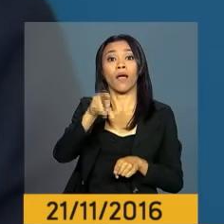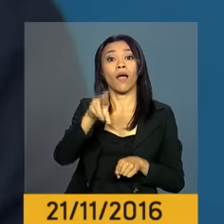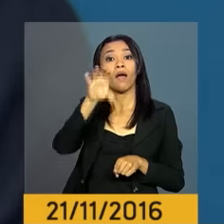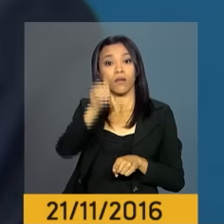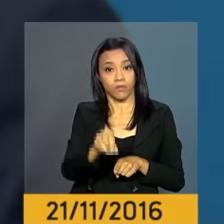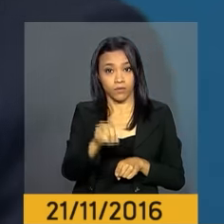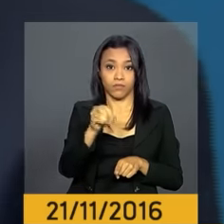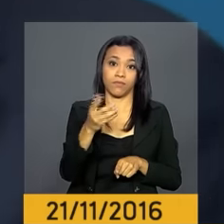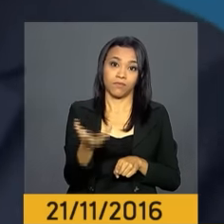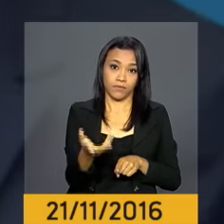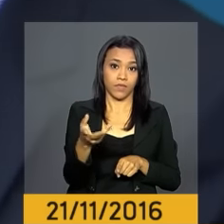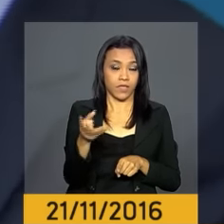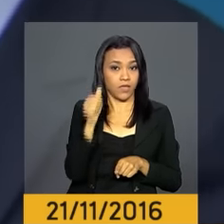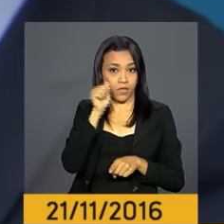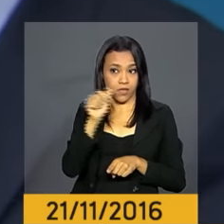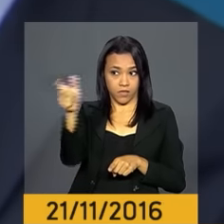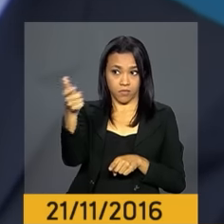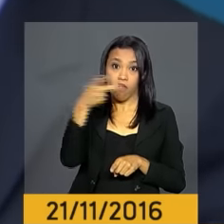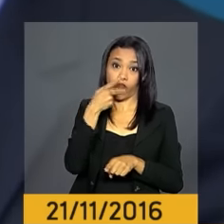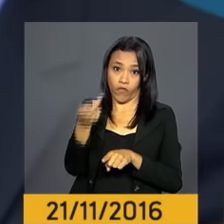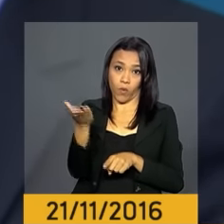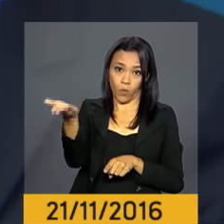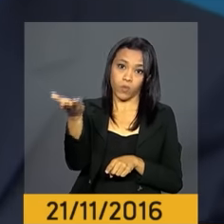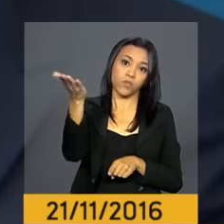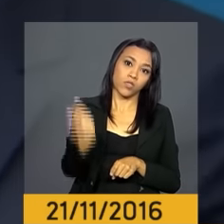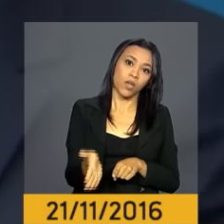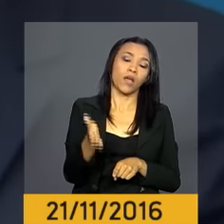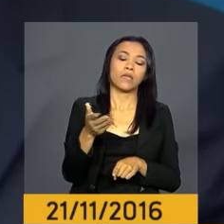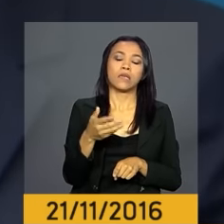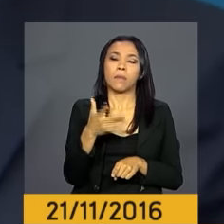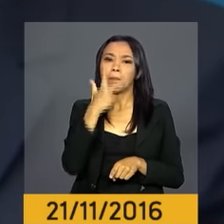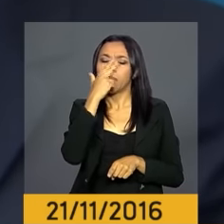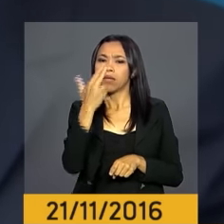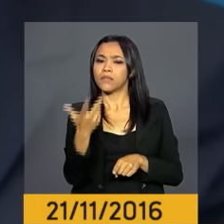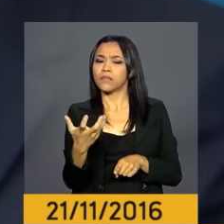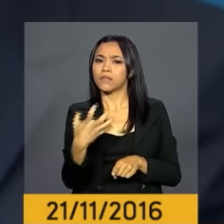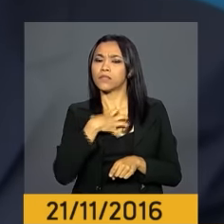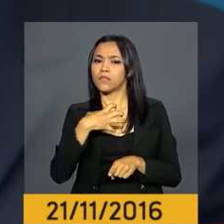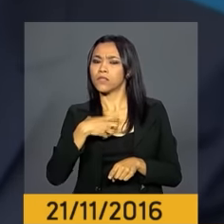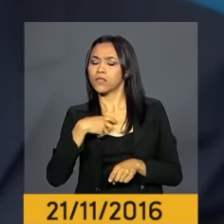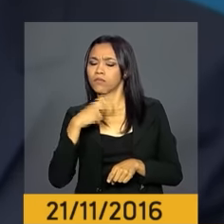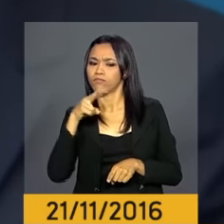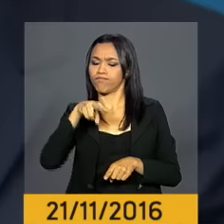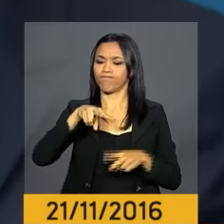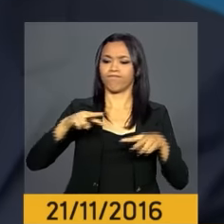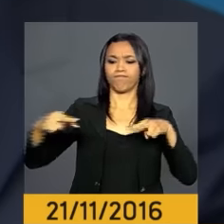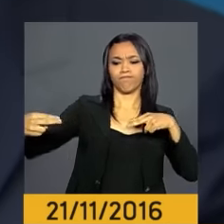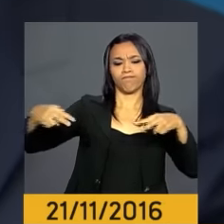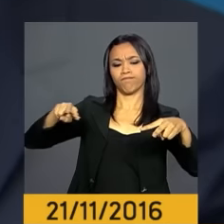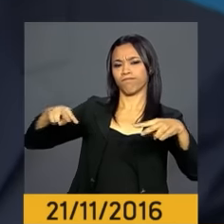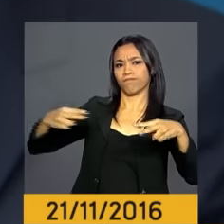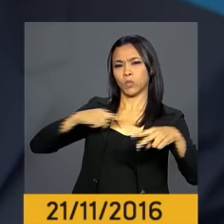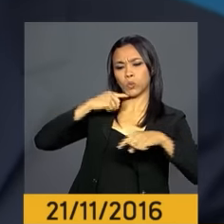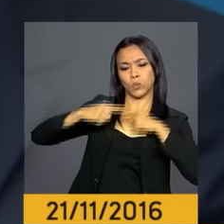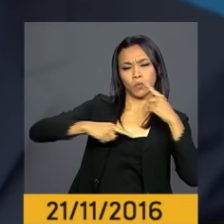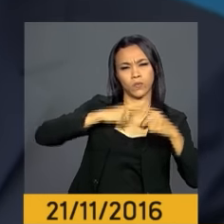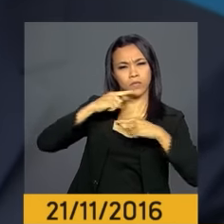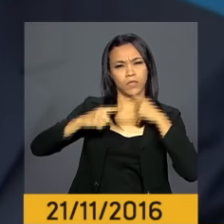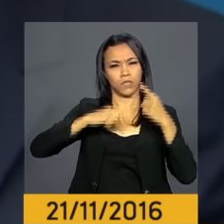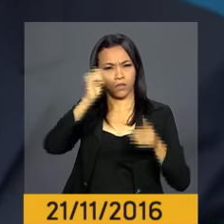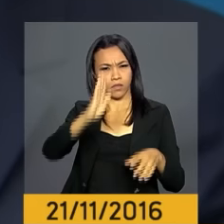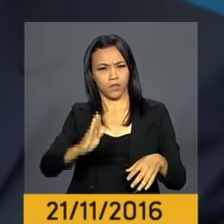a senhora acabou até de mencionar, né? Começa a haver uma certa dúvida, a confiança começa a cair,